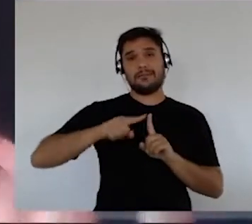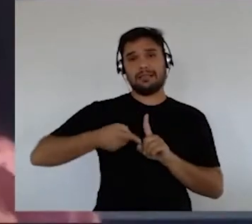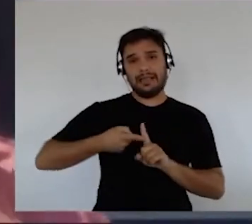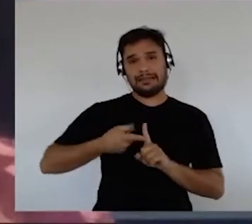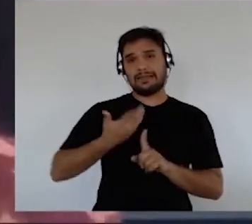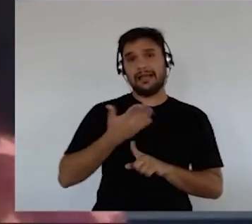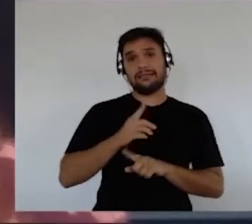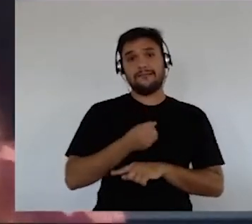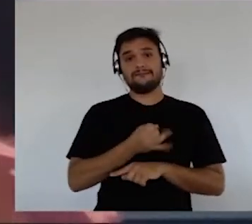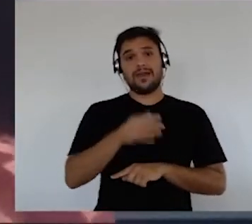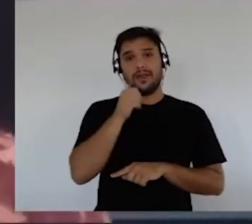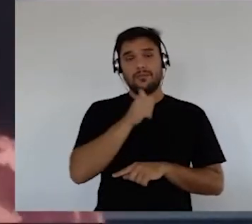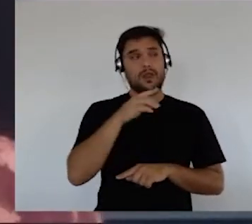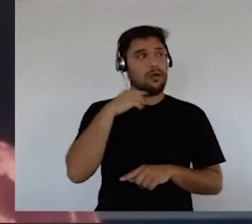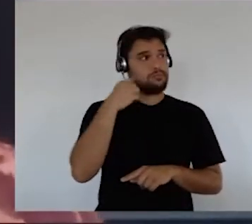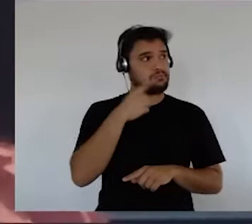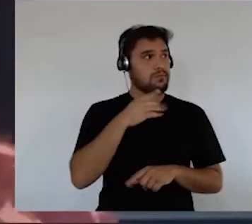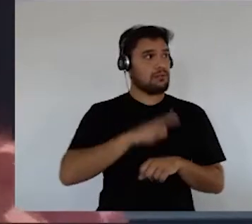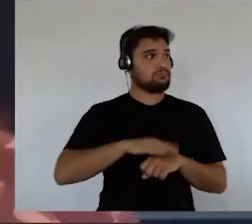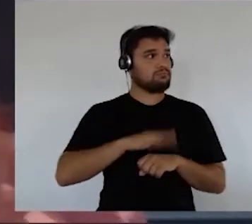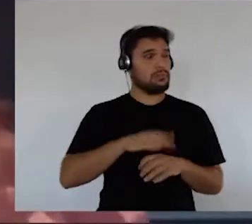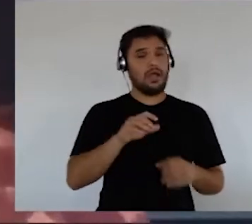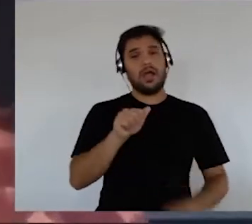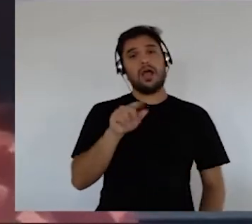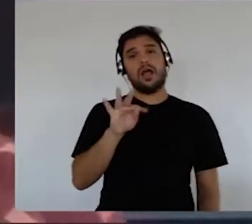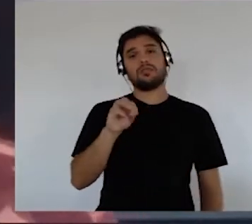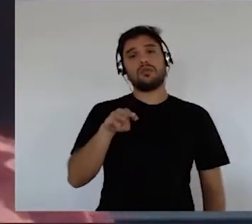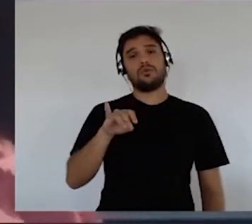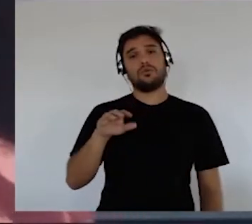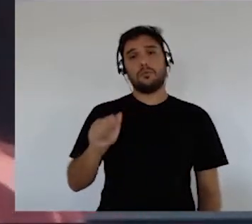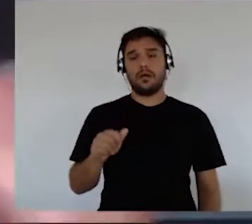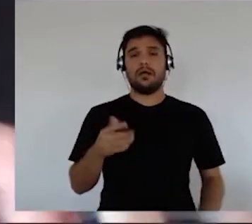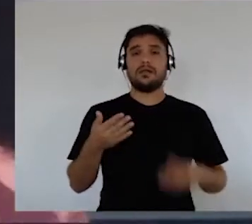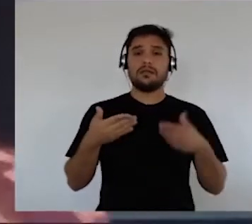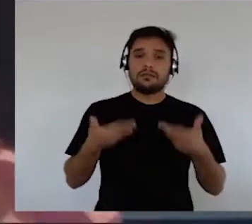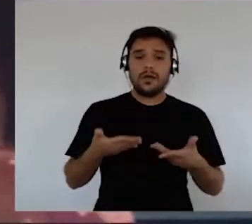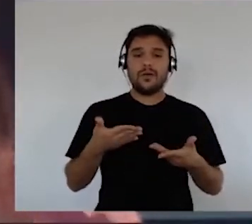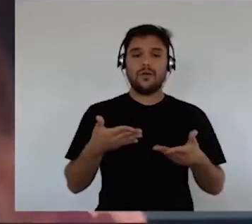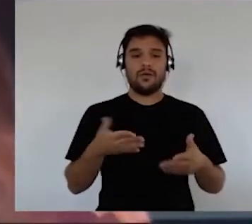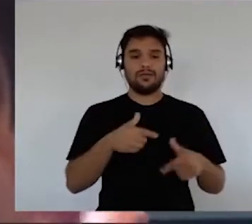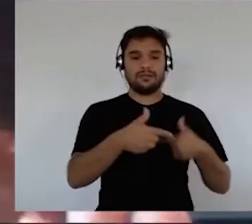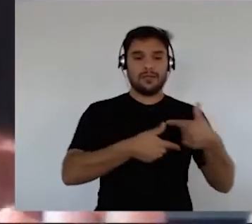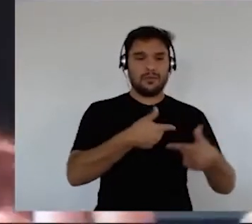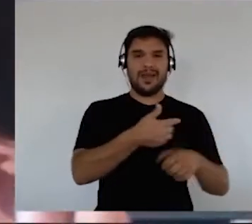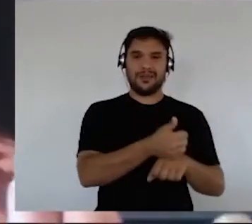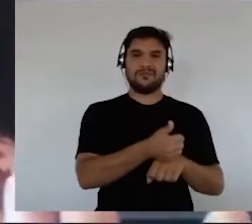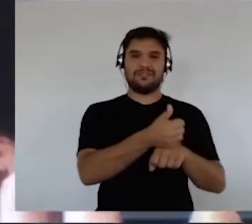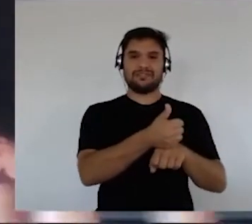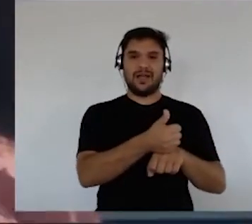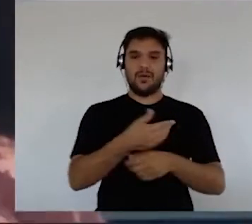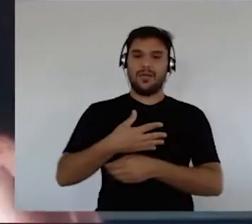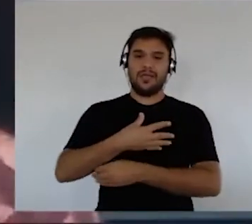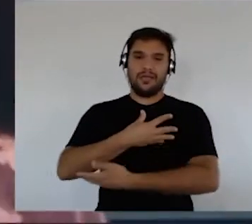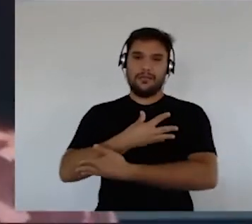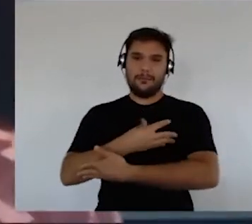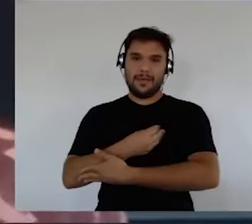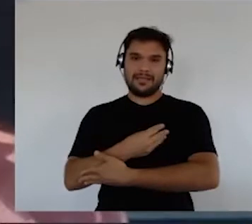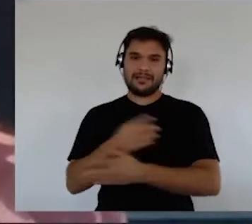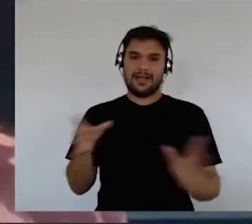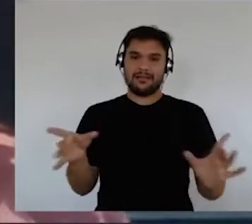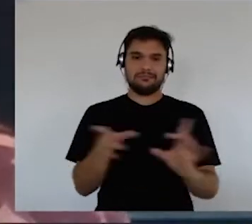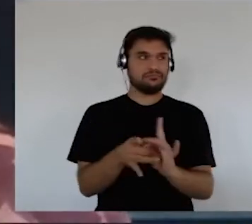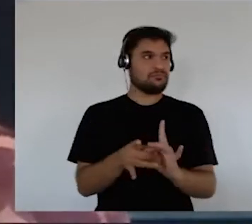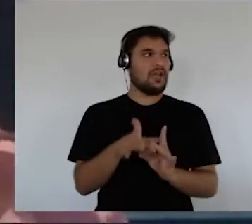muitas autônomas. Então, dentro desse contexto, conciliar trabalho e a maternidade é um desafio